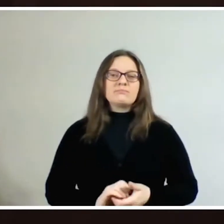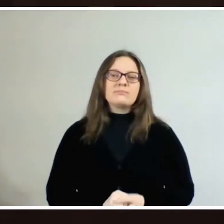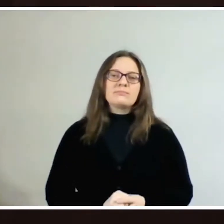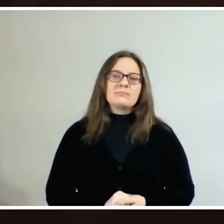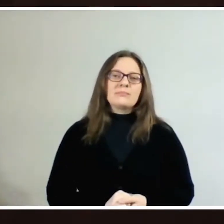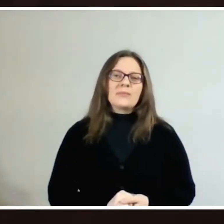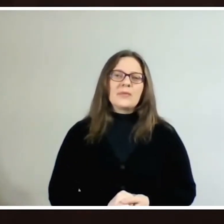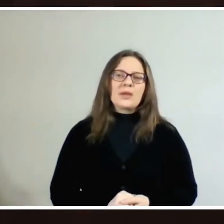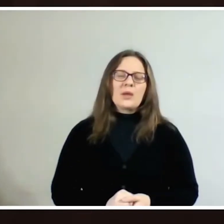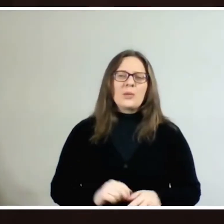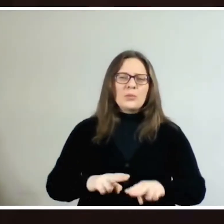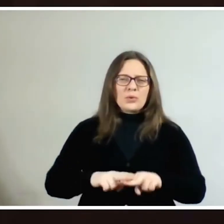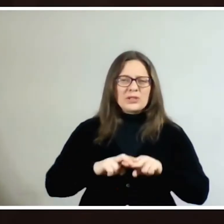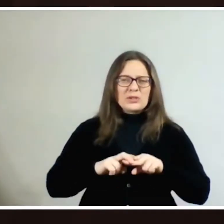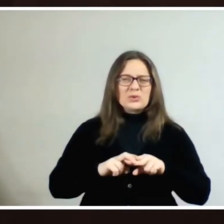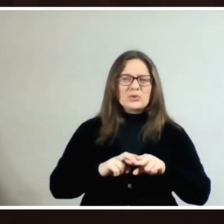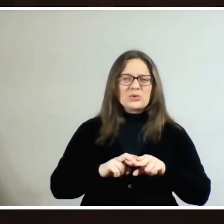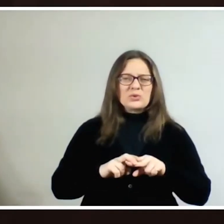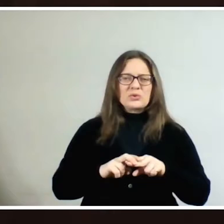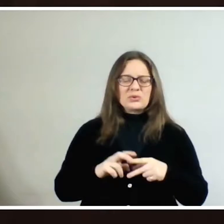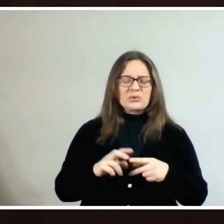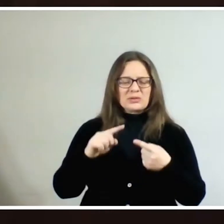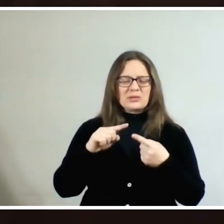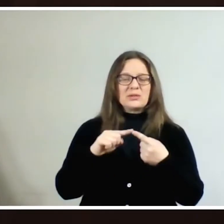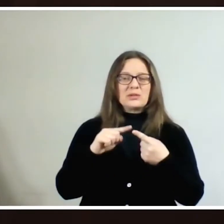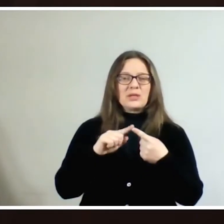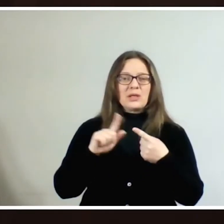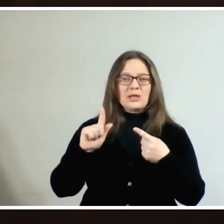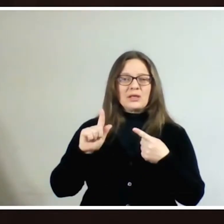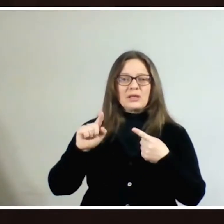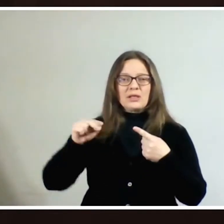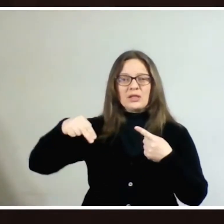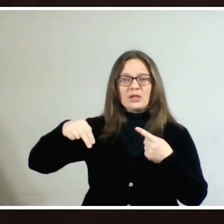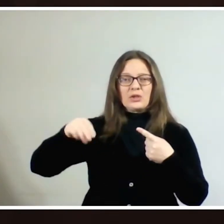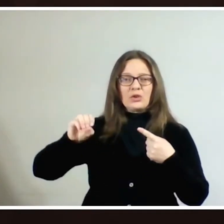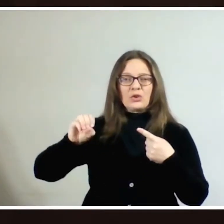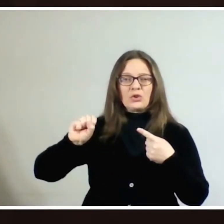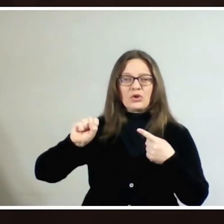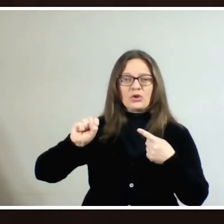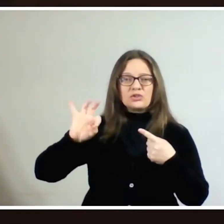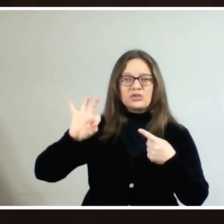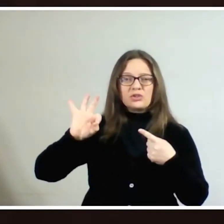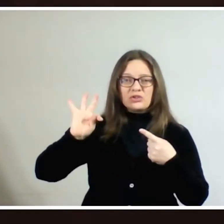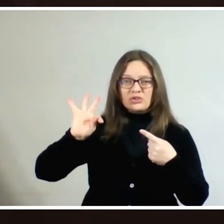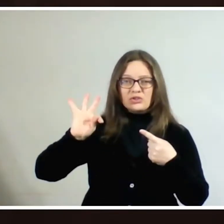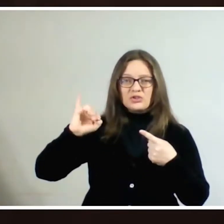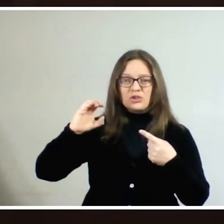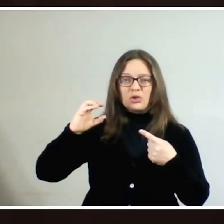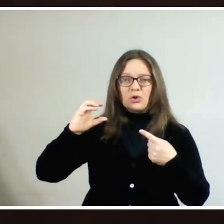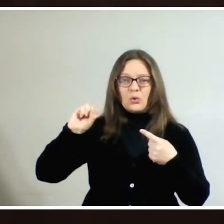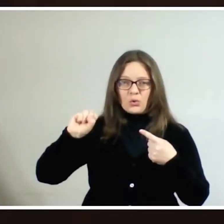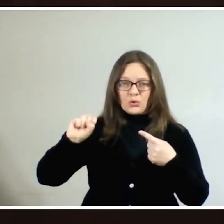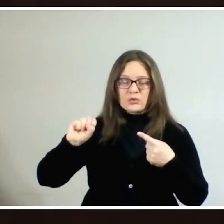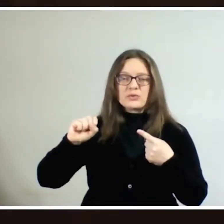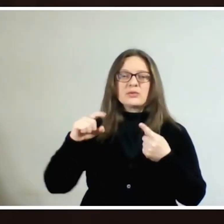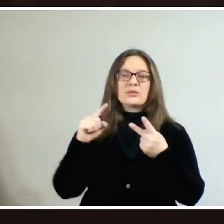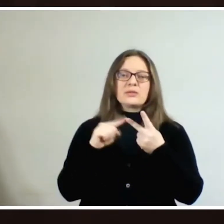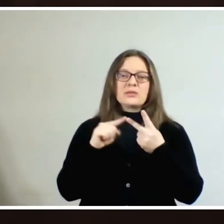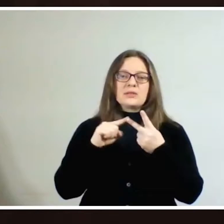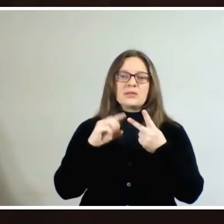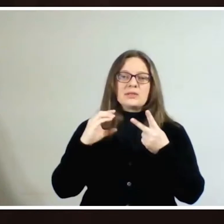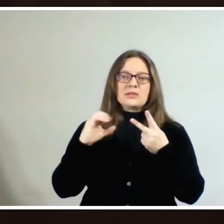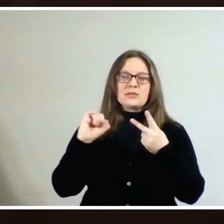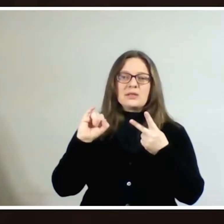gnósticos e os seríntios não criam que Jesus e o Cristo eram